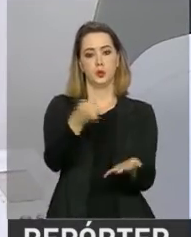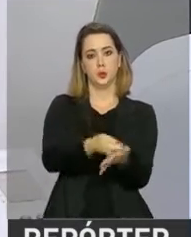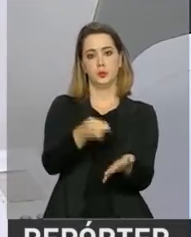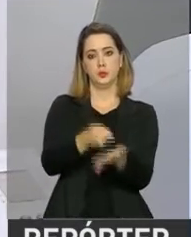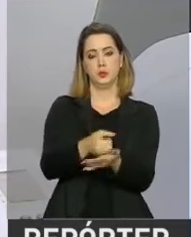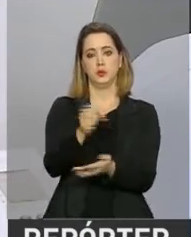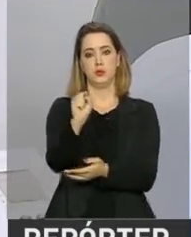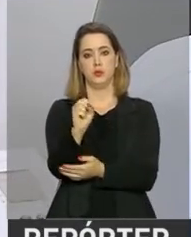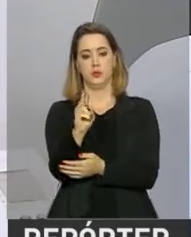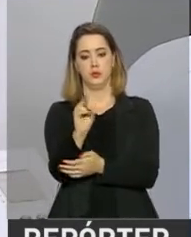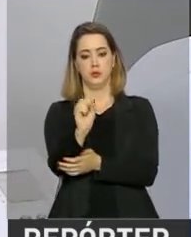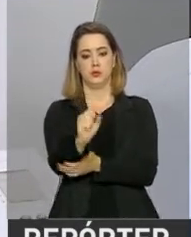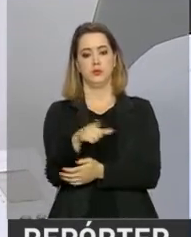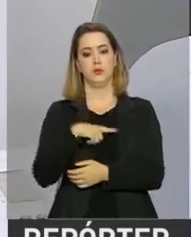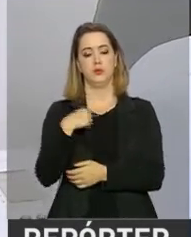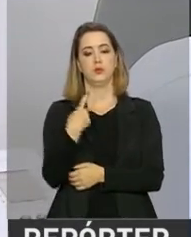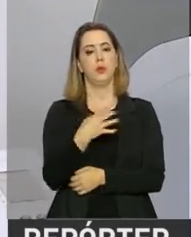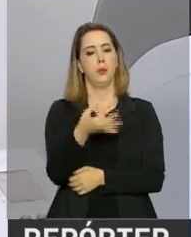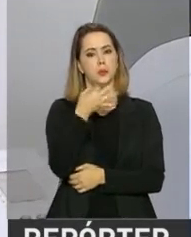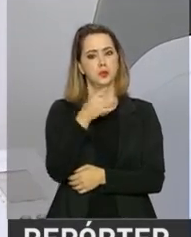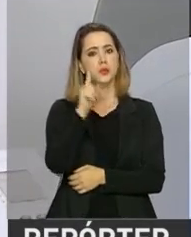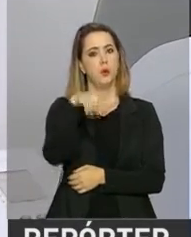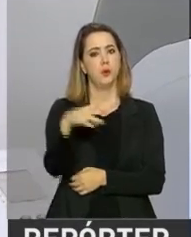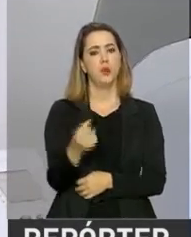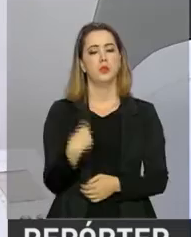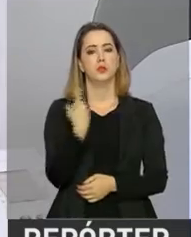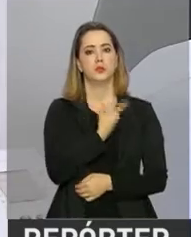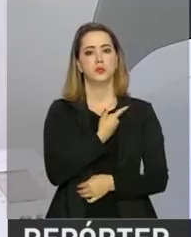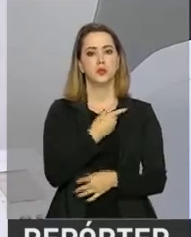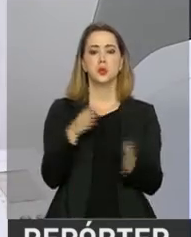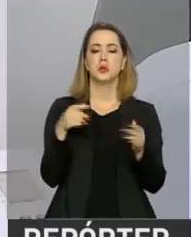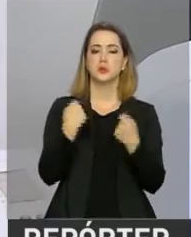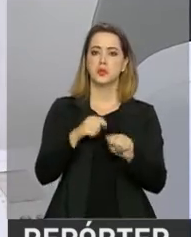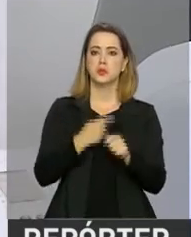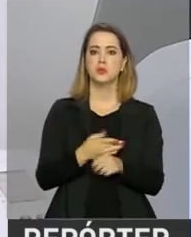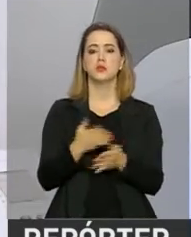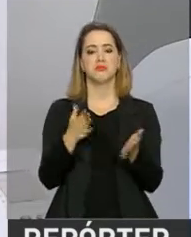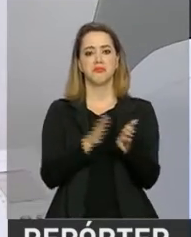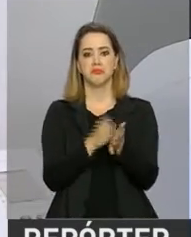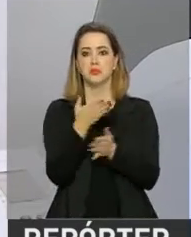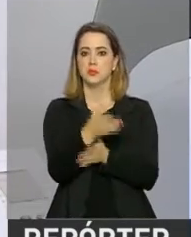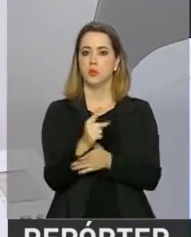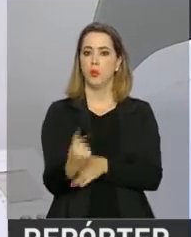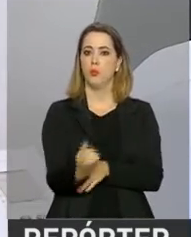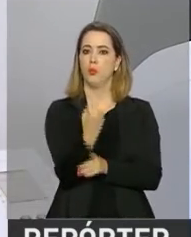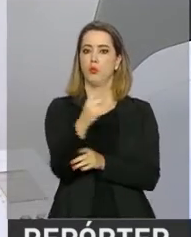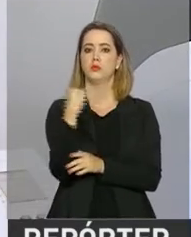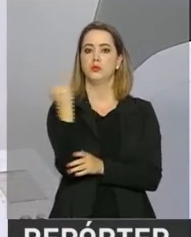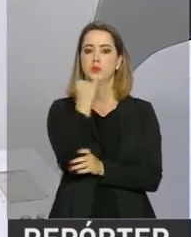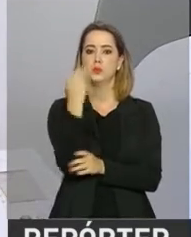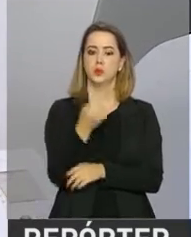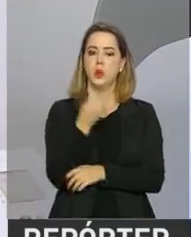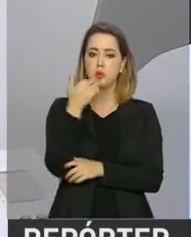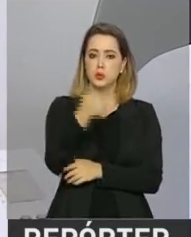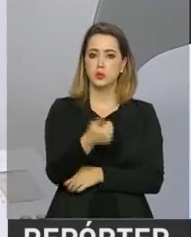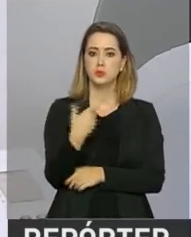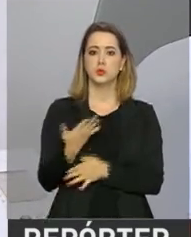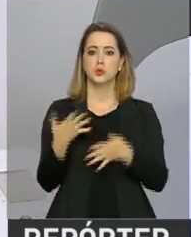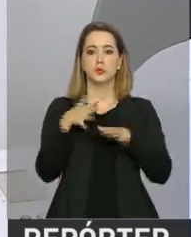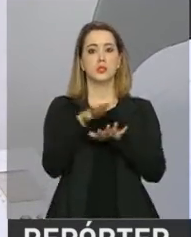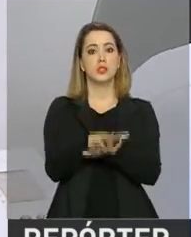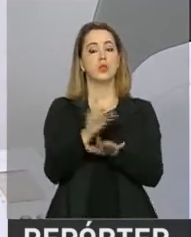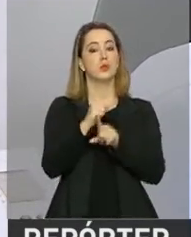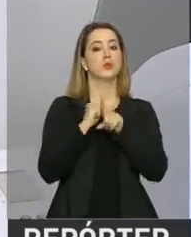pelo Sistema Único de Saúde. Então, eu acho que isso é uma coisa que nós devemos ressaltar, realmente um ponto assim, muito favorável, né, na inclusão